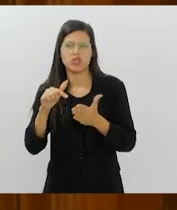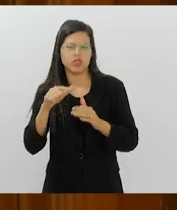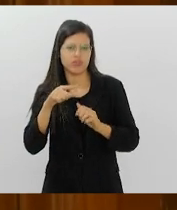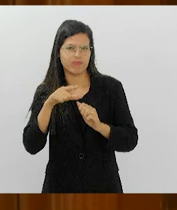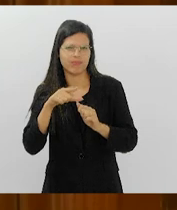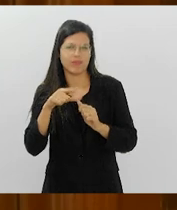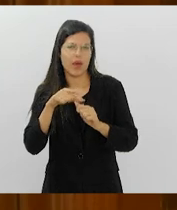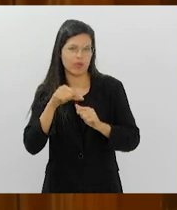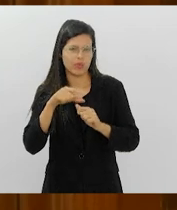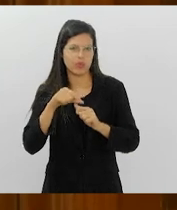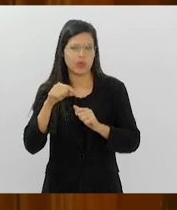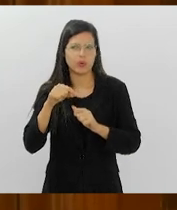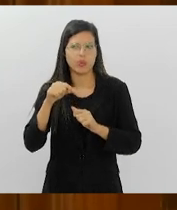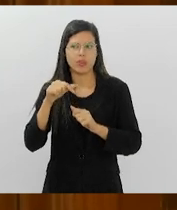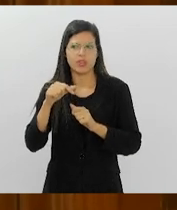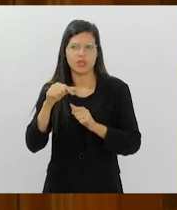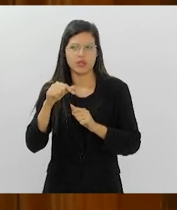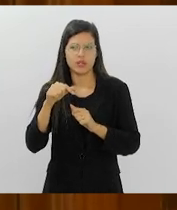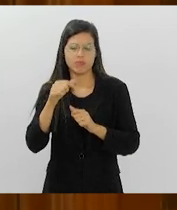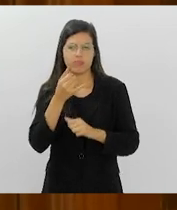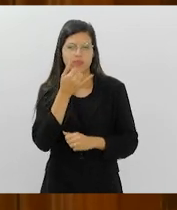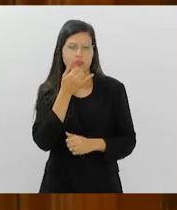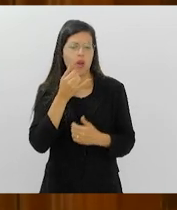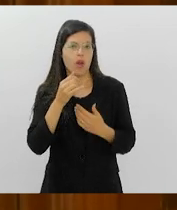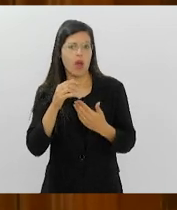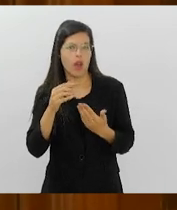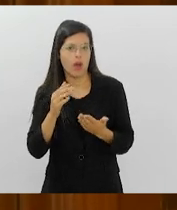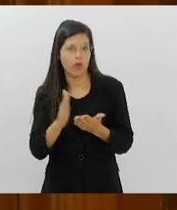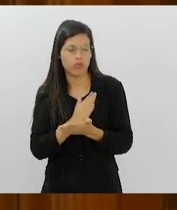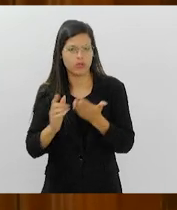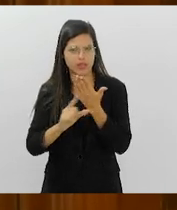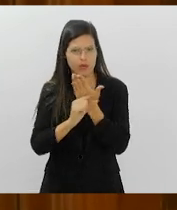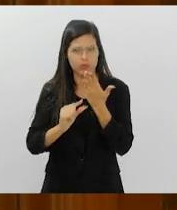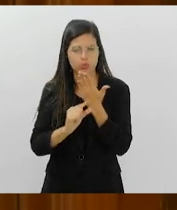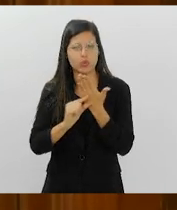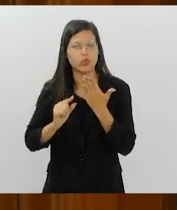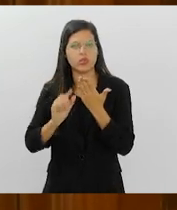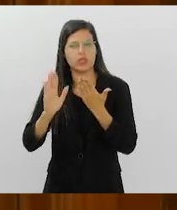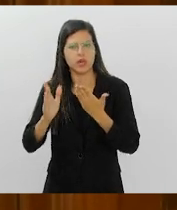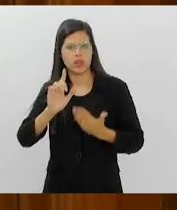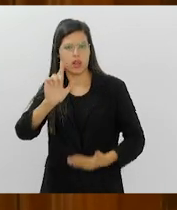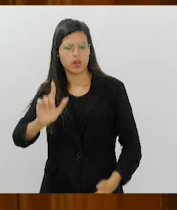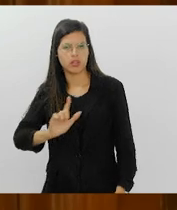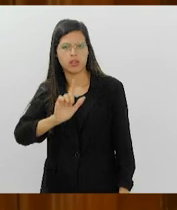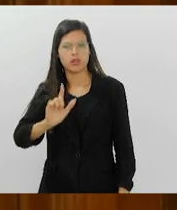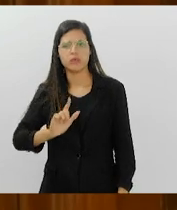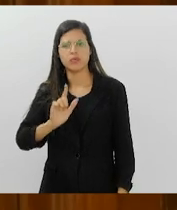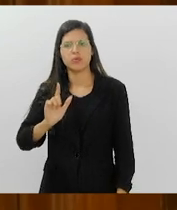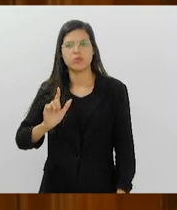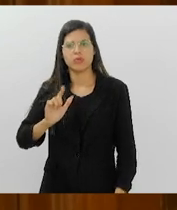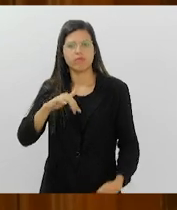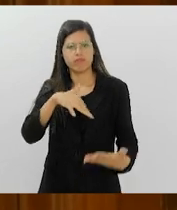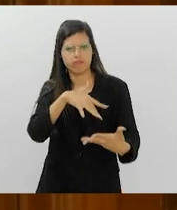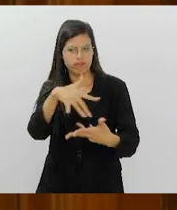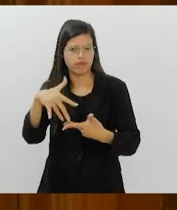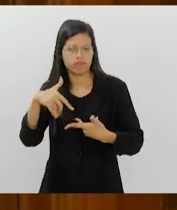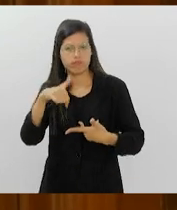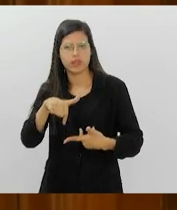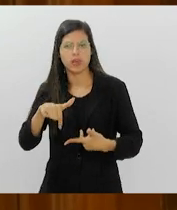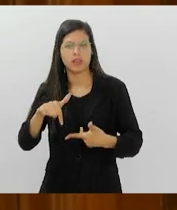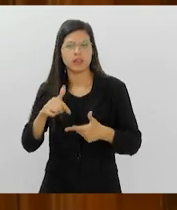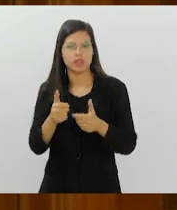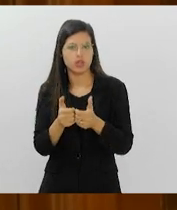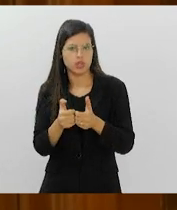majoritária também, mais ou menos majoritária, ficou ótimo, né? Está majoritária na doutrina, na literatura internacional, de que esses jogos, e aí